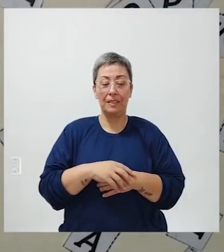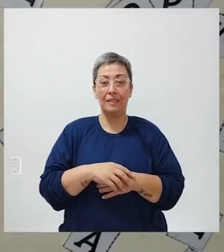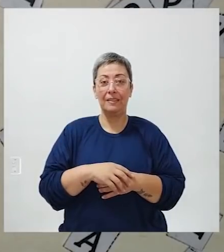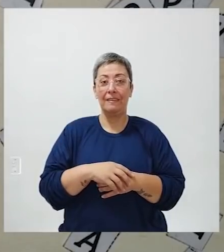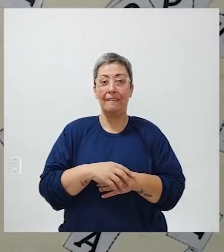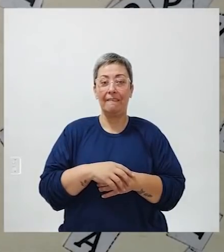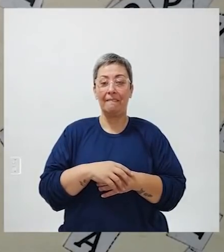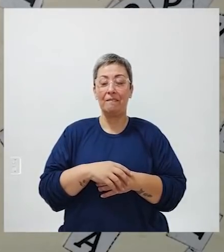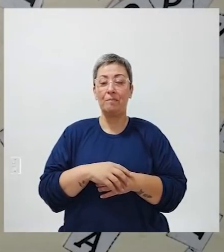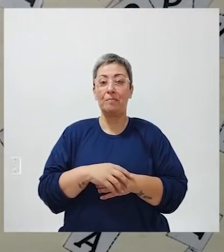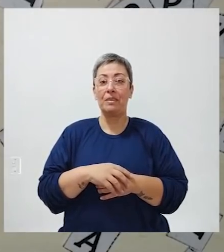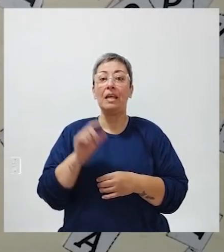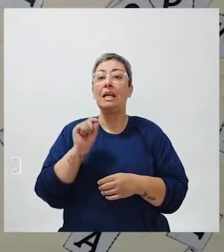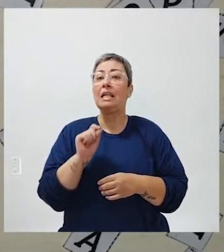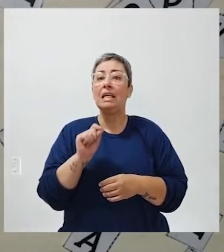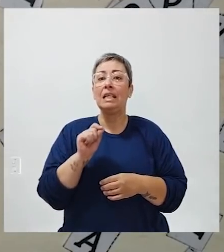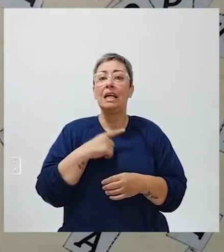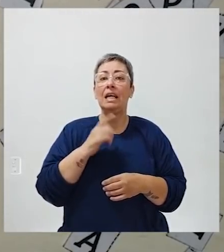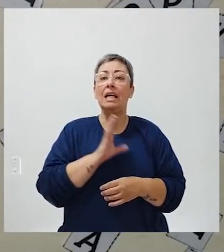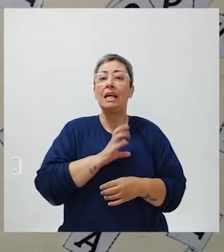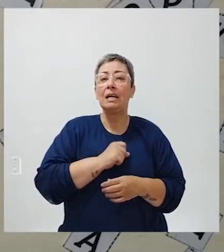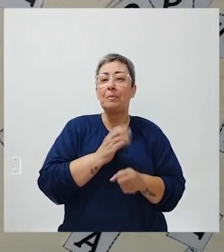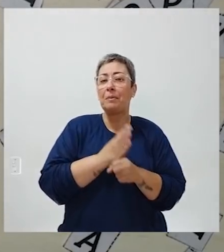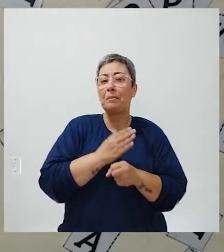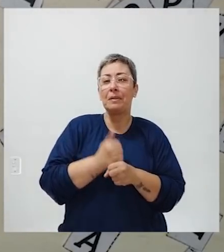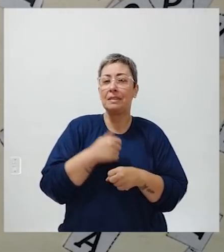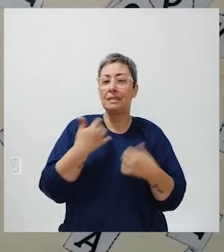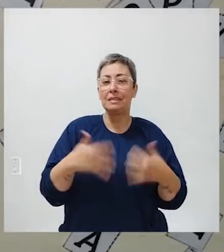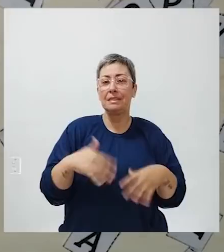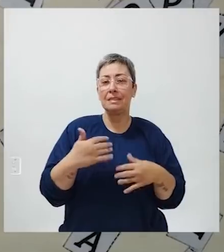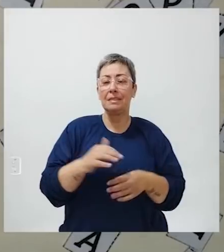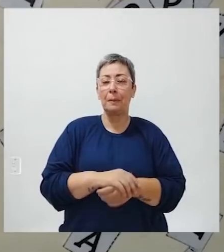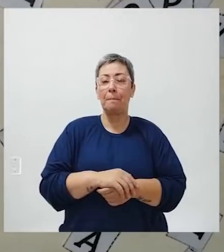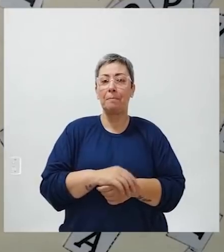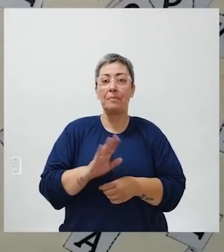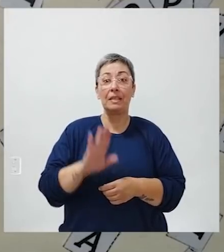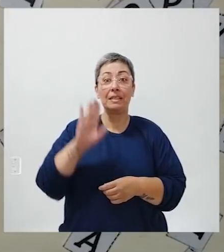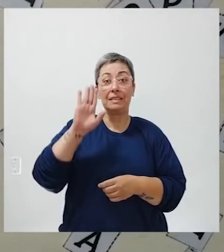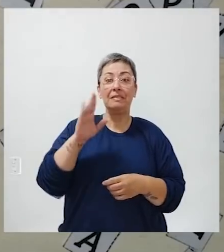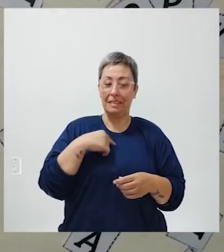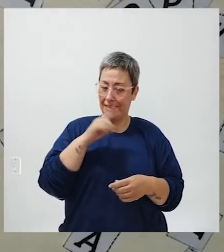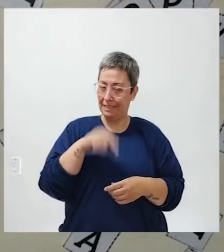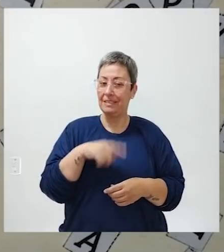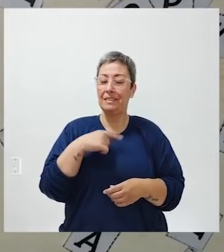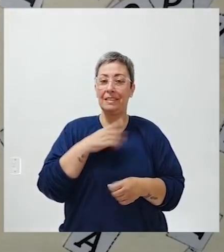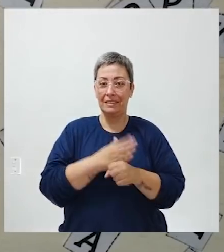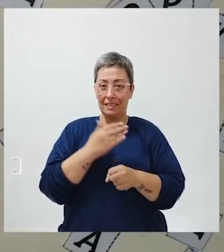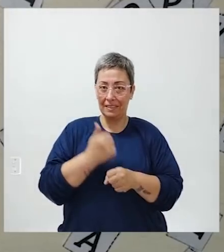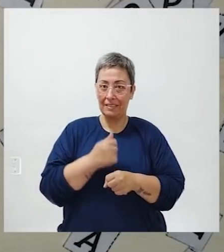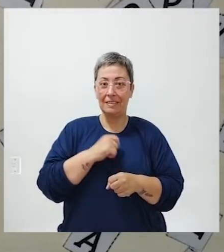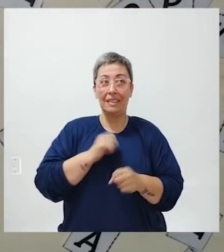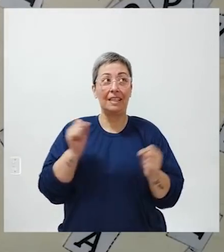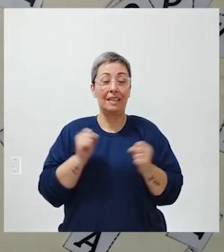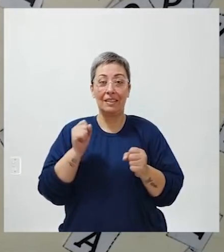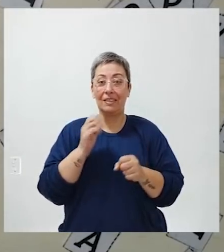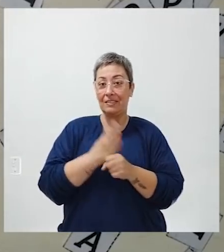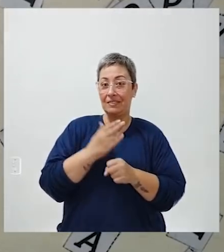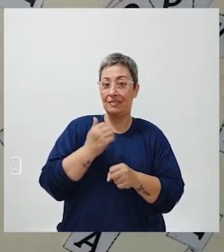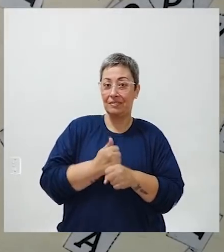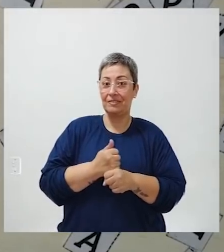Queimou! Quem aqui ama muito batata? Levanta a mão. Você, né? Batateira, adora uma